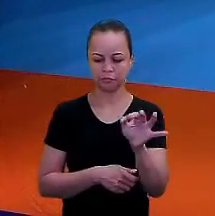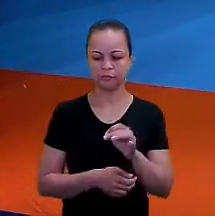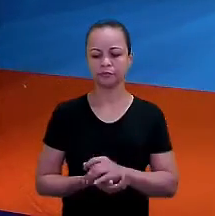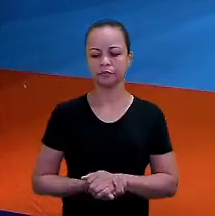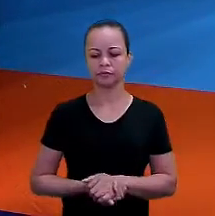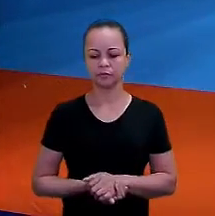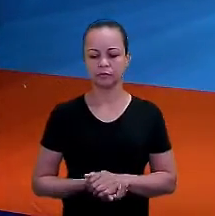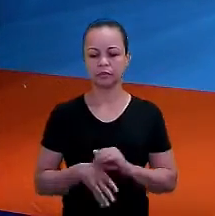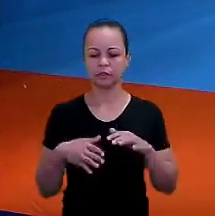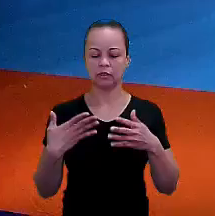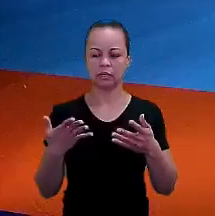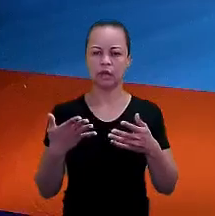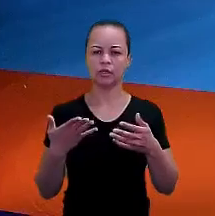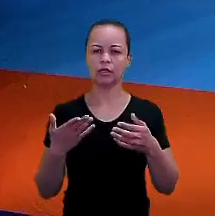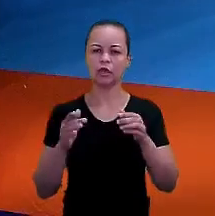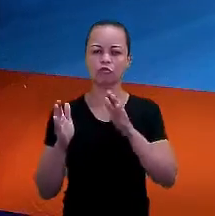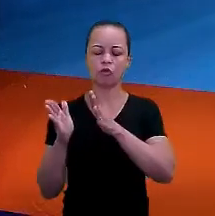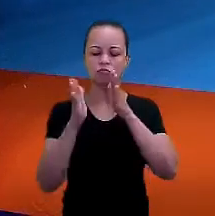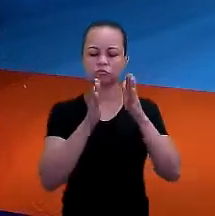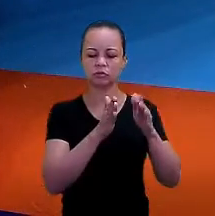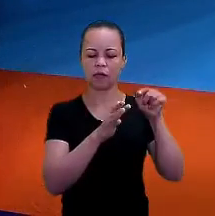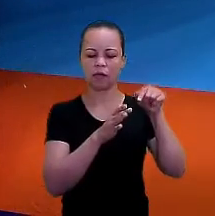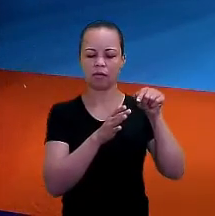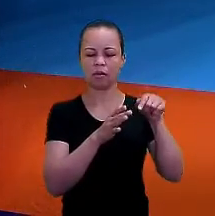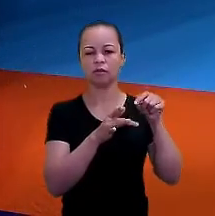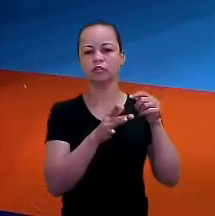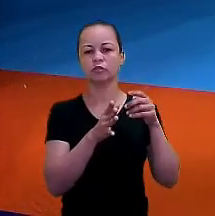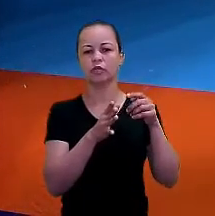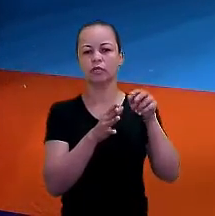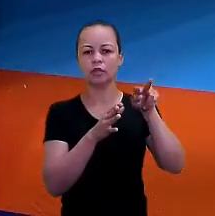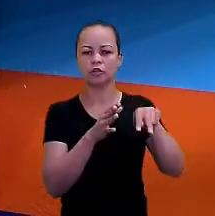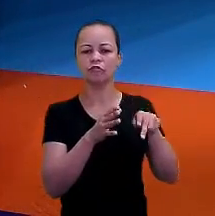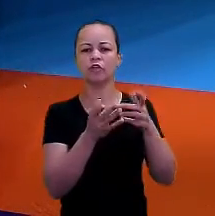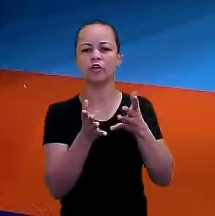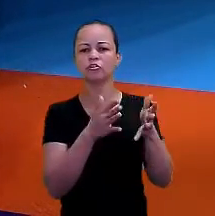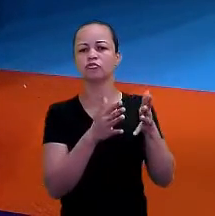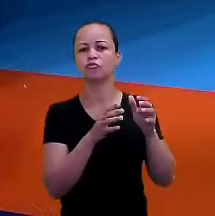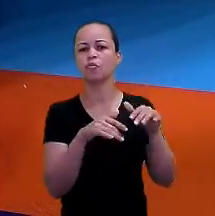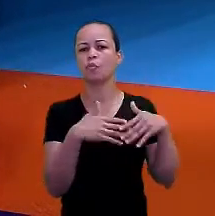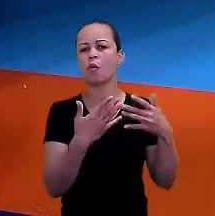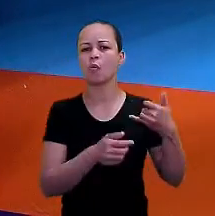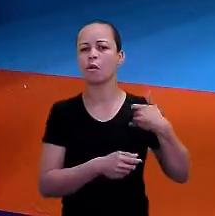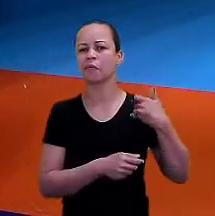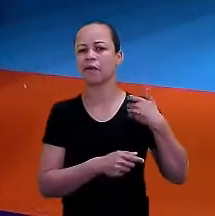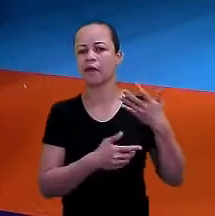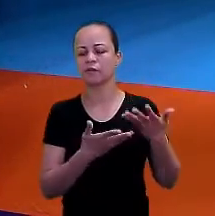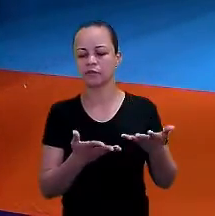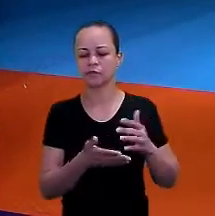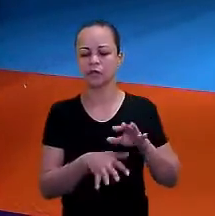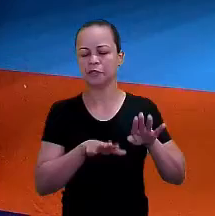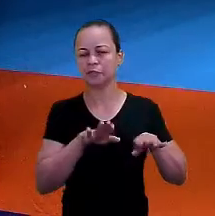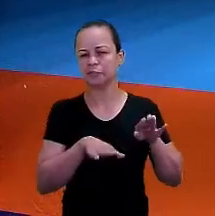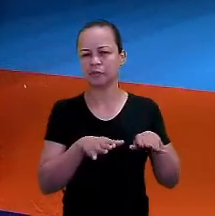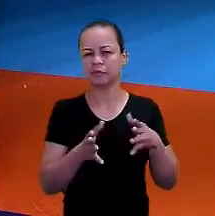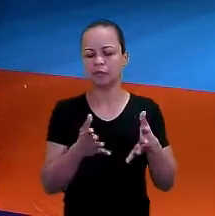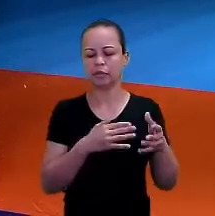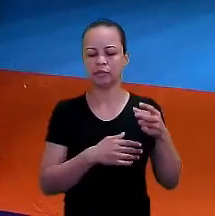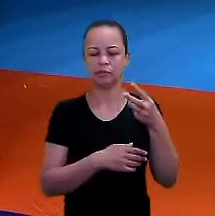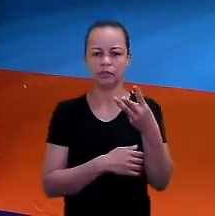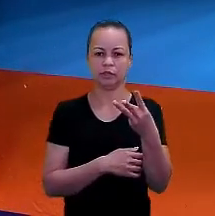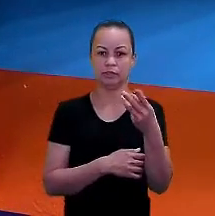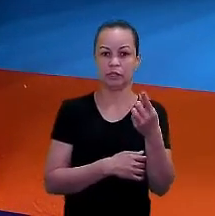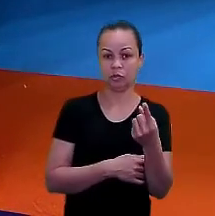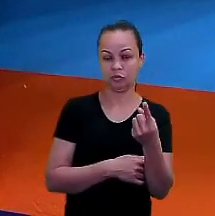eu vou lá na minha legenda e vejo qual é a faixa etária. E a faixa etária é entre